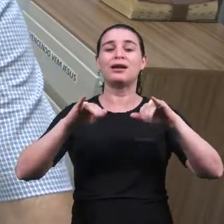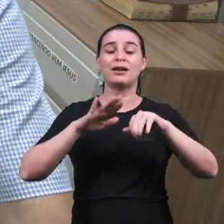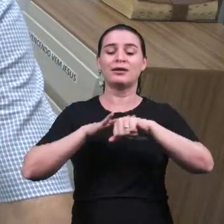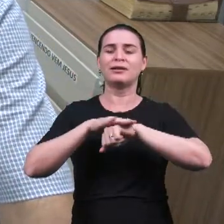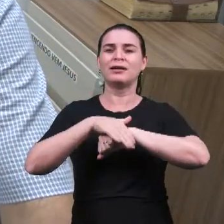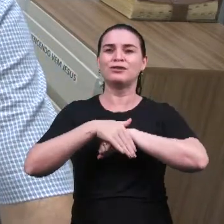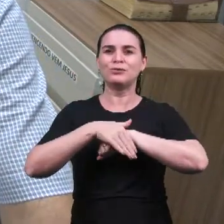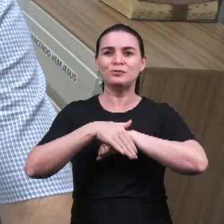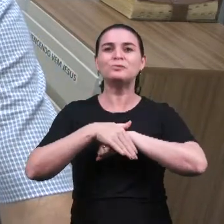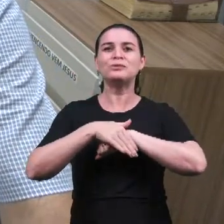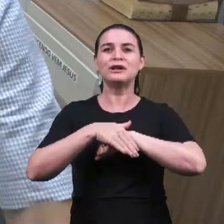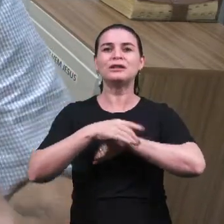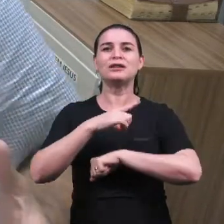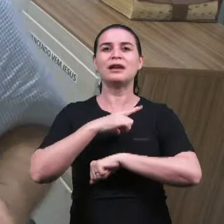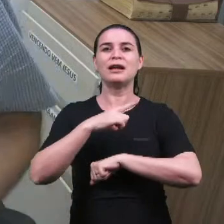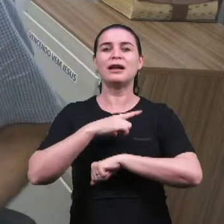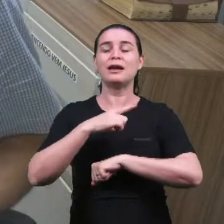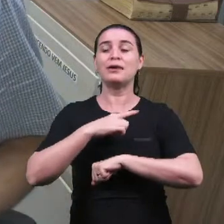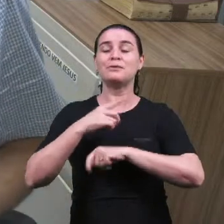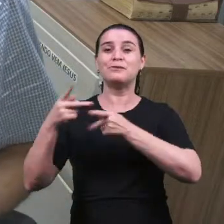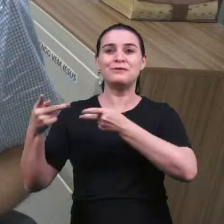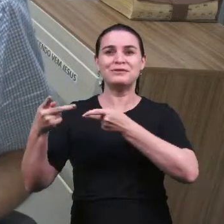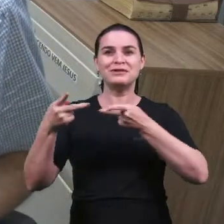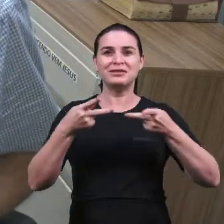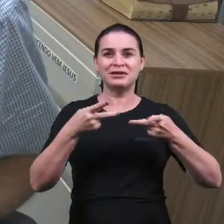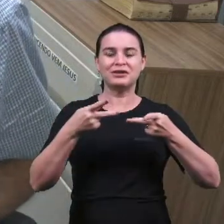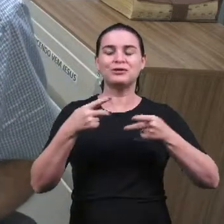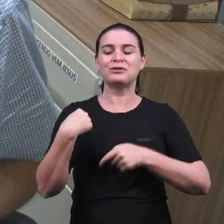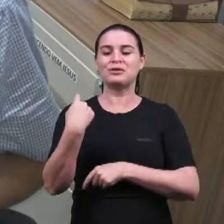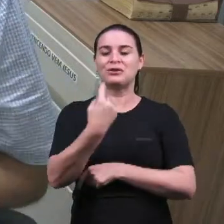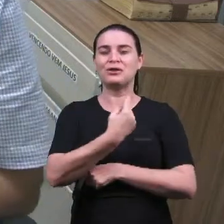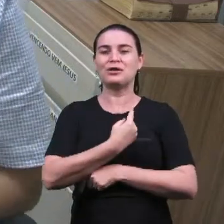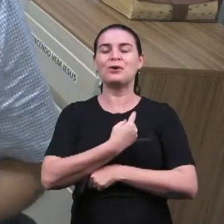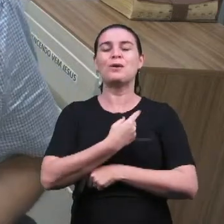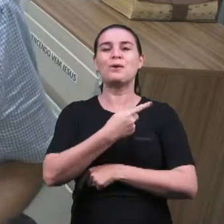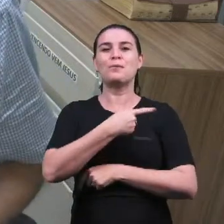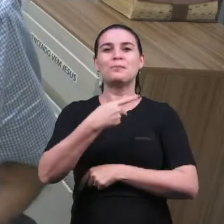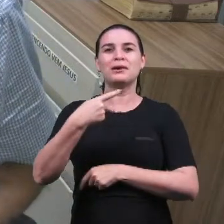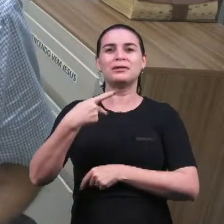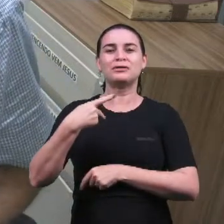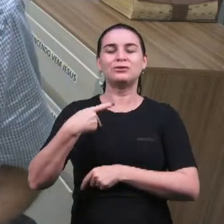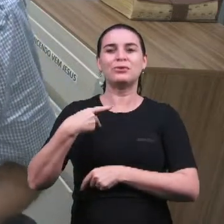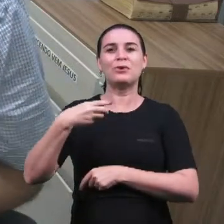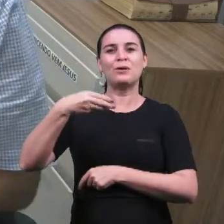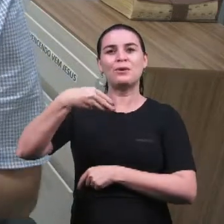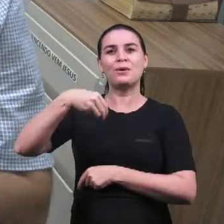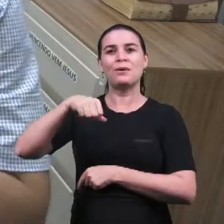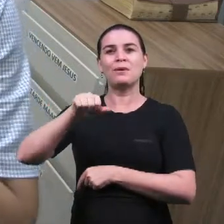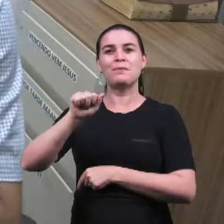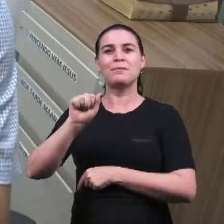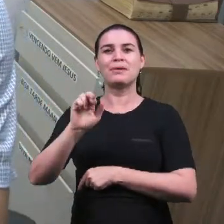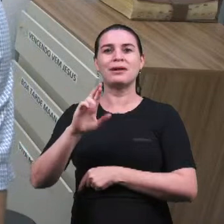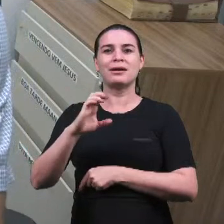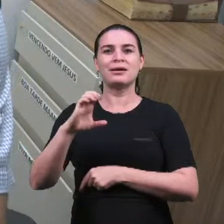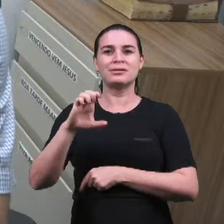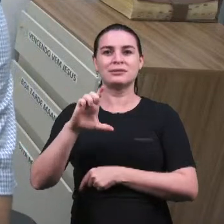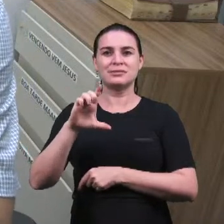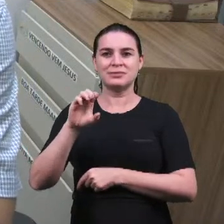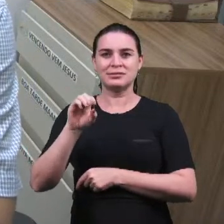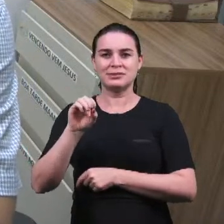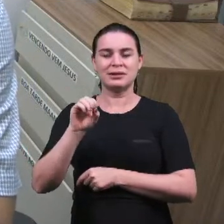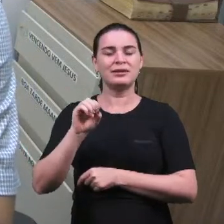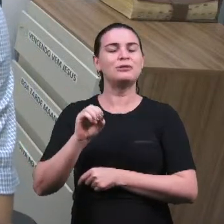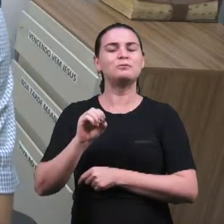noite nós temos aqui nos visitando o pastor Marcelo Ferreira. O pastor Marcelo Ferreira está sempre no